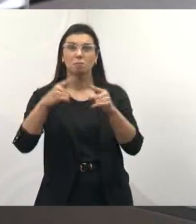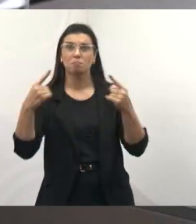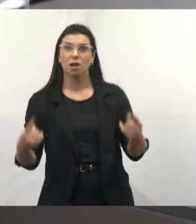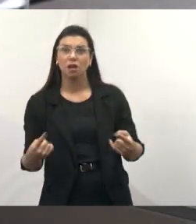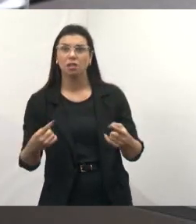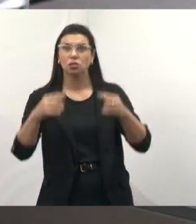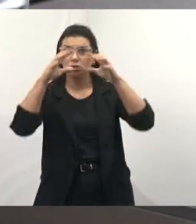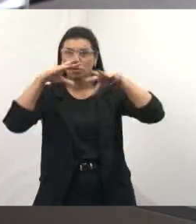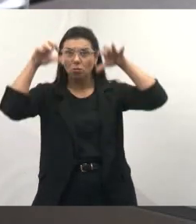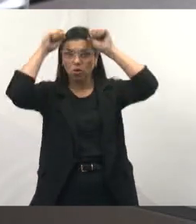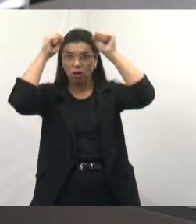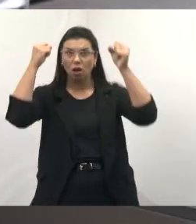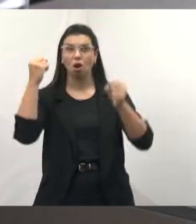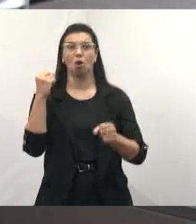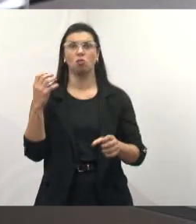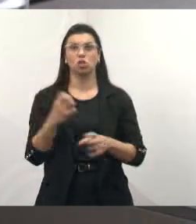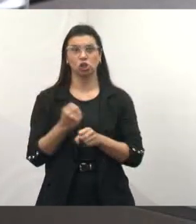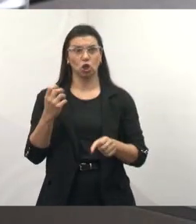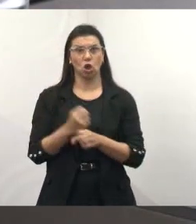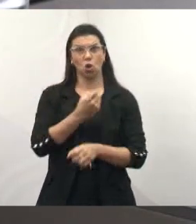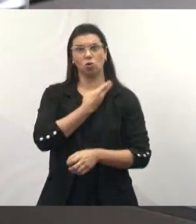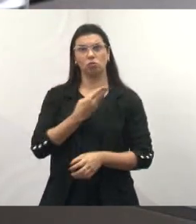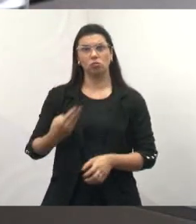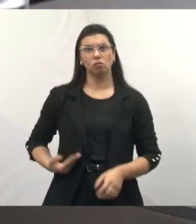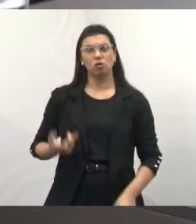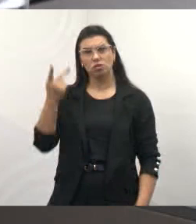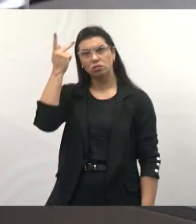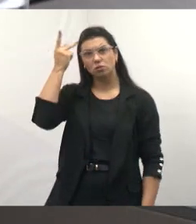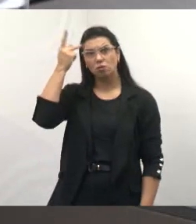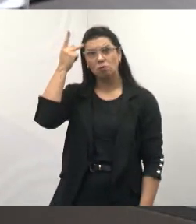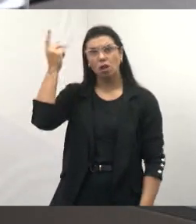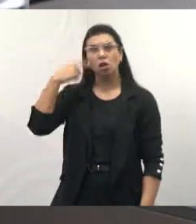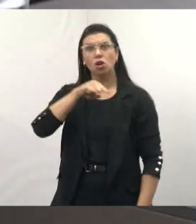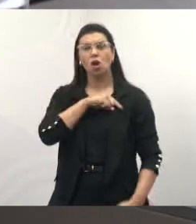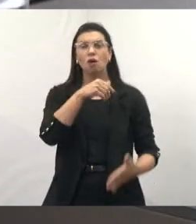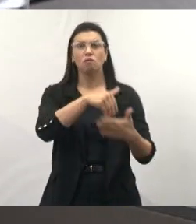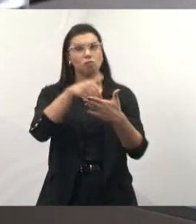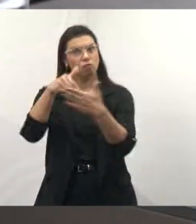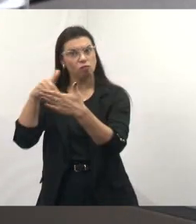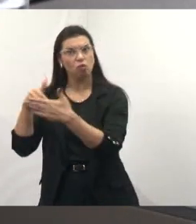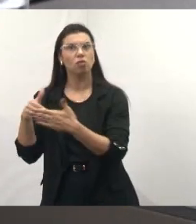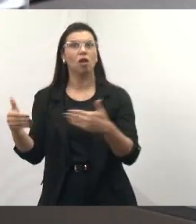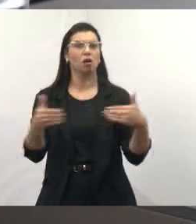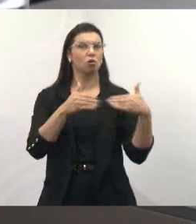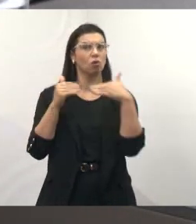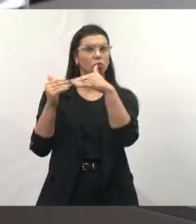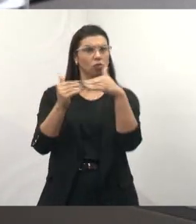pelo Tribunal de Contas que estão sendo dadas nesse momento, que nós vamos votar hoje como favoráveis.